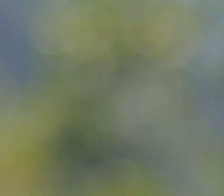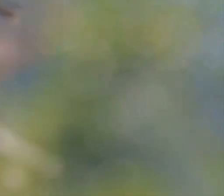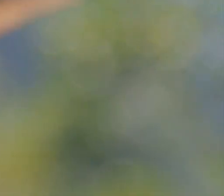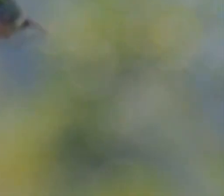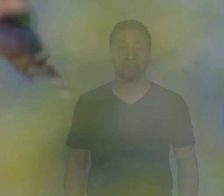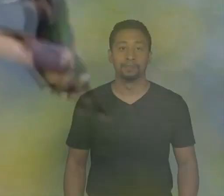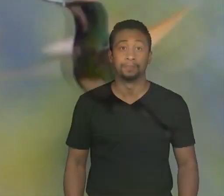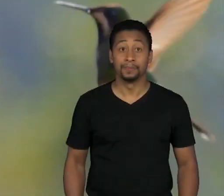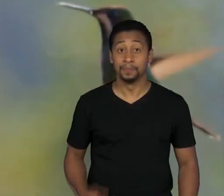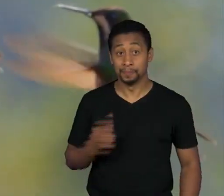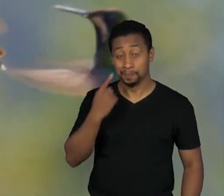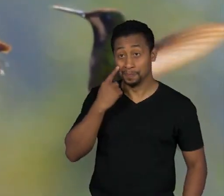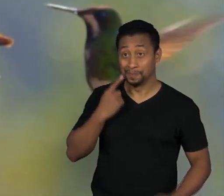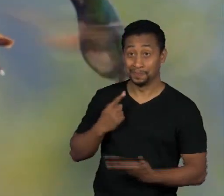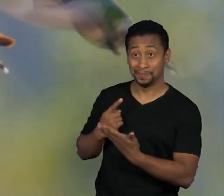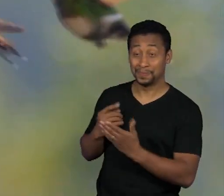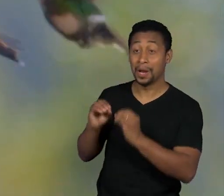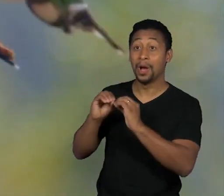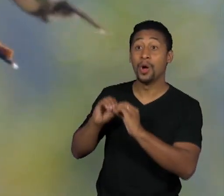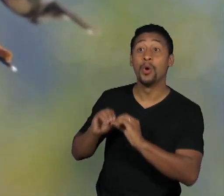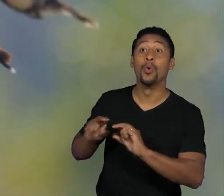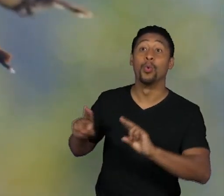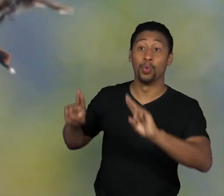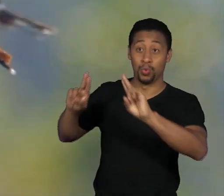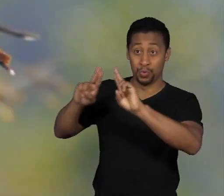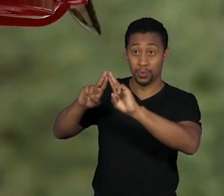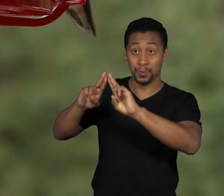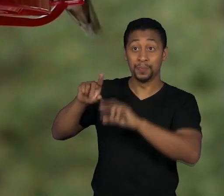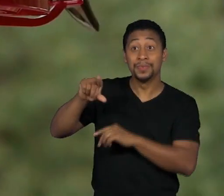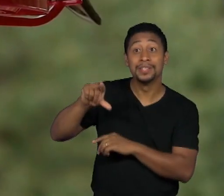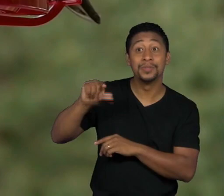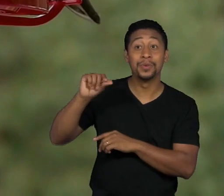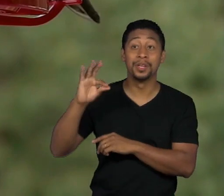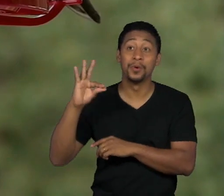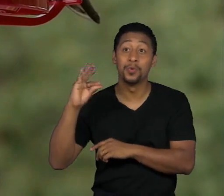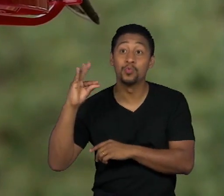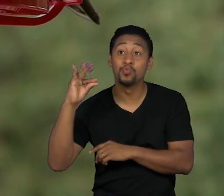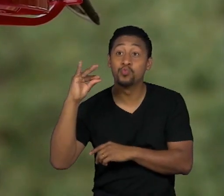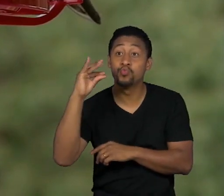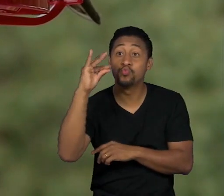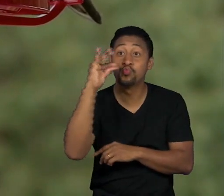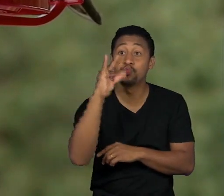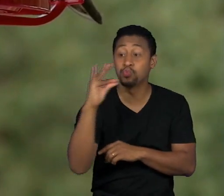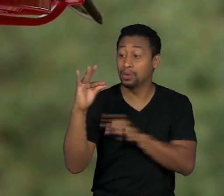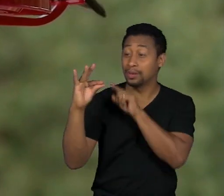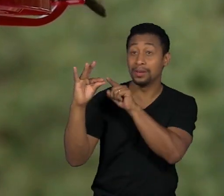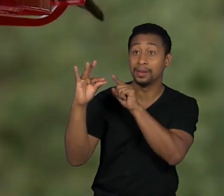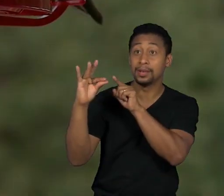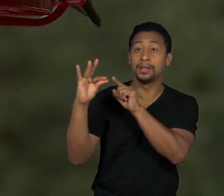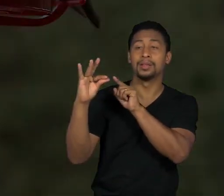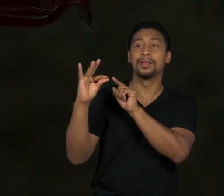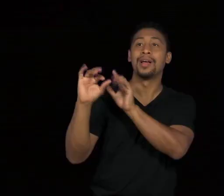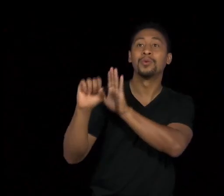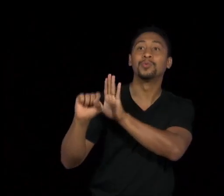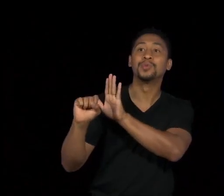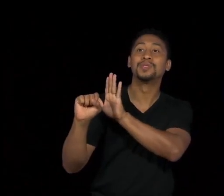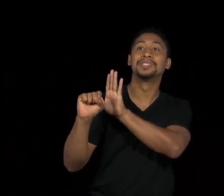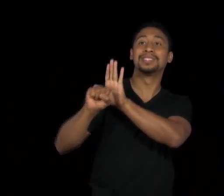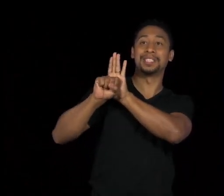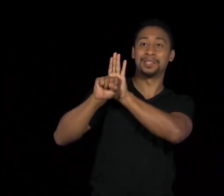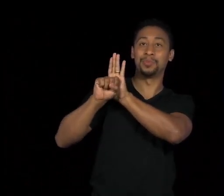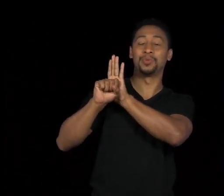A ONU escolheu o beija-flor para simbolizar o Dia Mundial da Água de 2023.